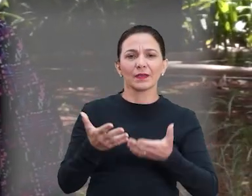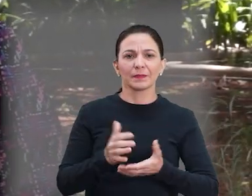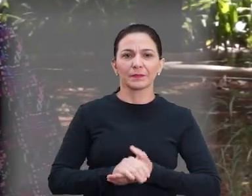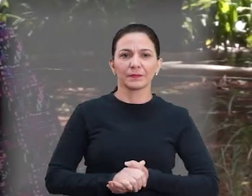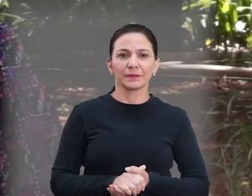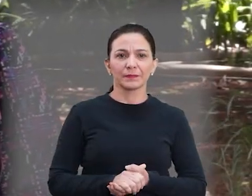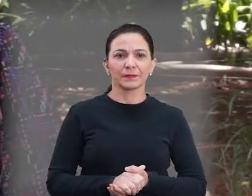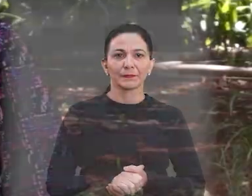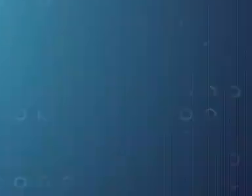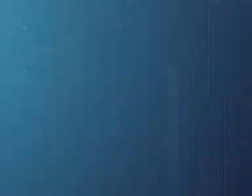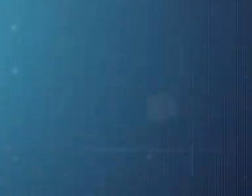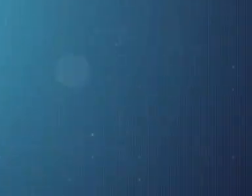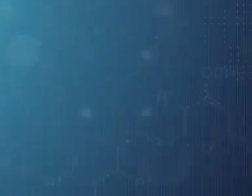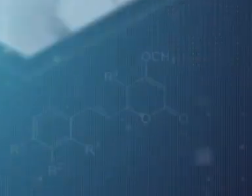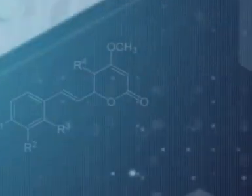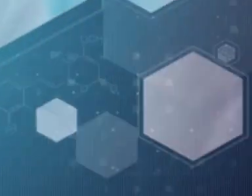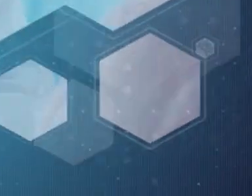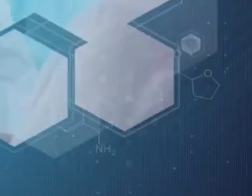sabe sobre essa